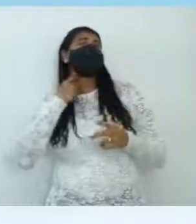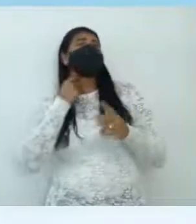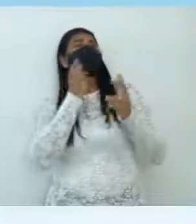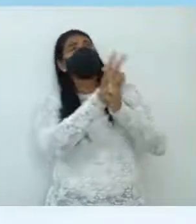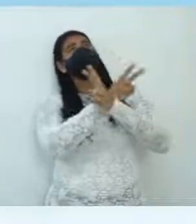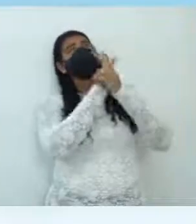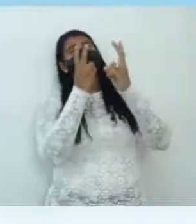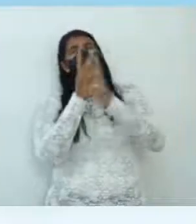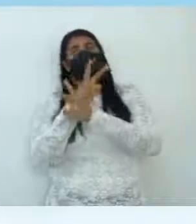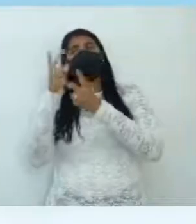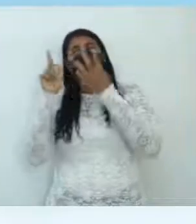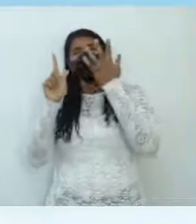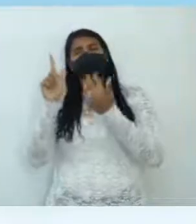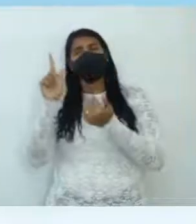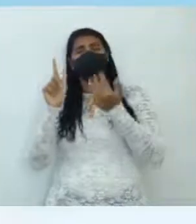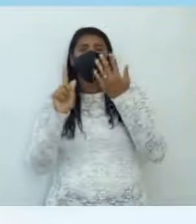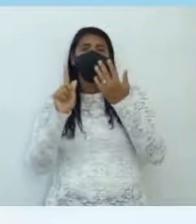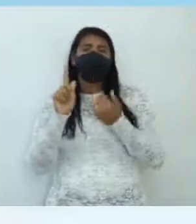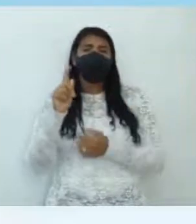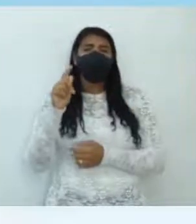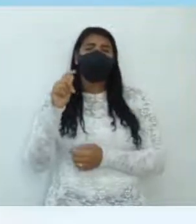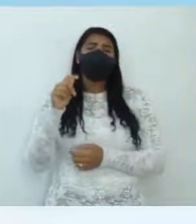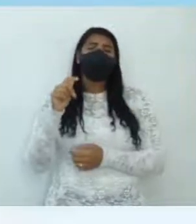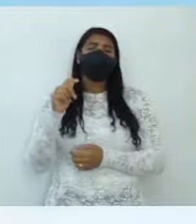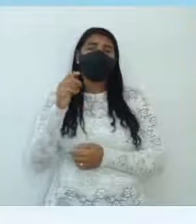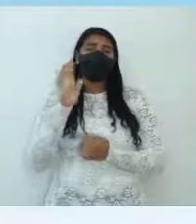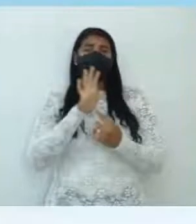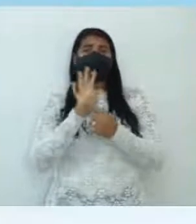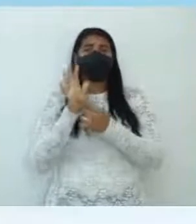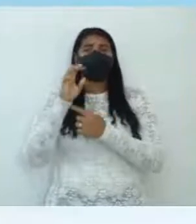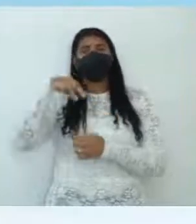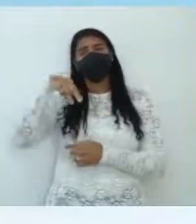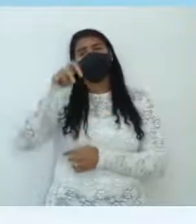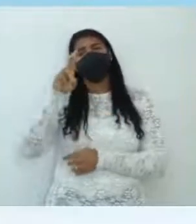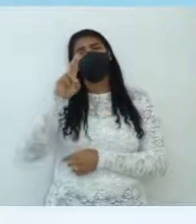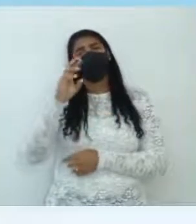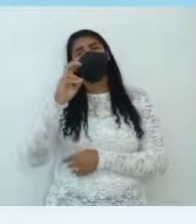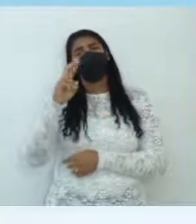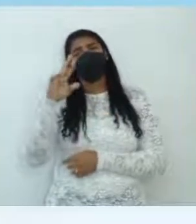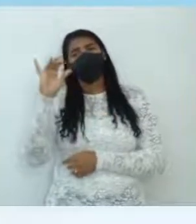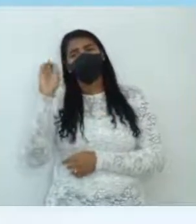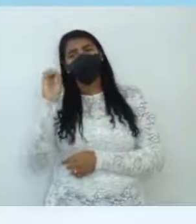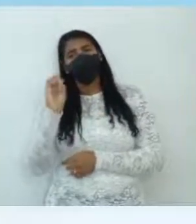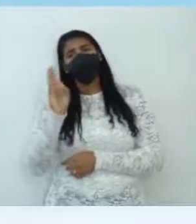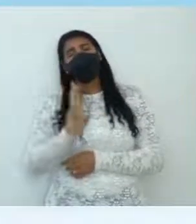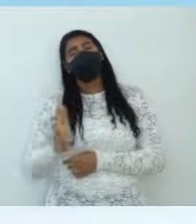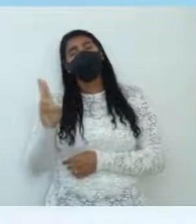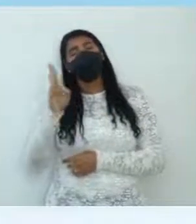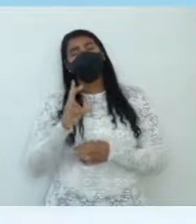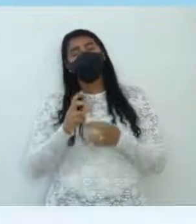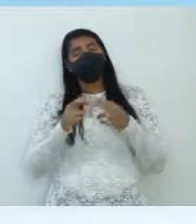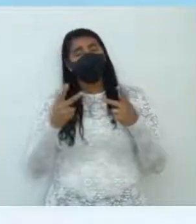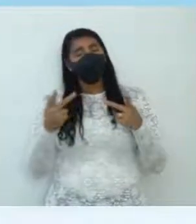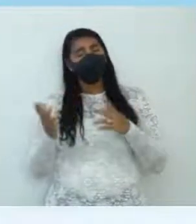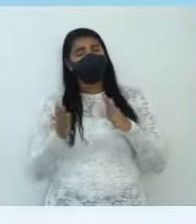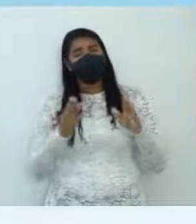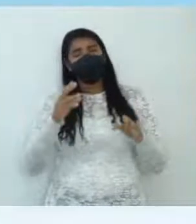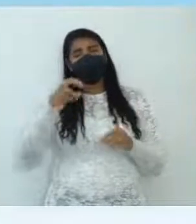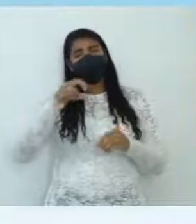da queima do ar livre de mercúrio, que também é muito utilizado de vários tipos de